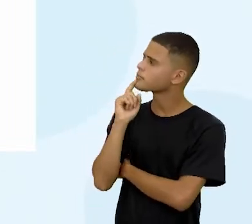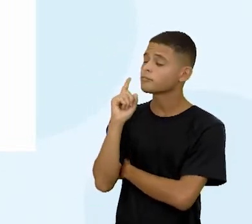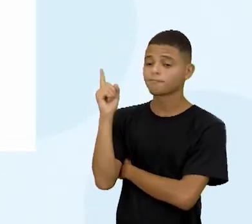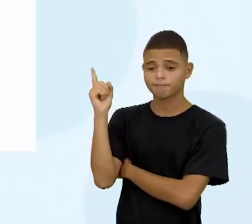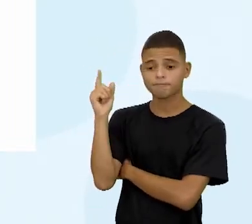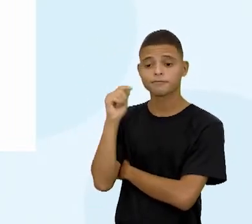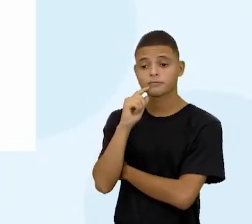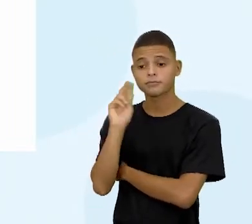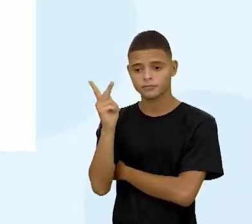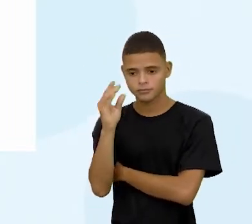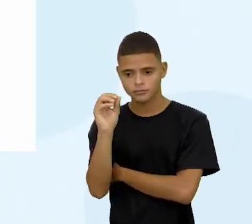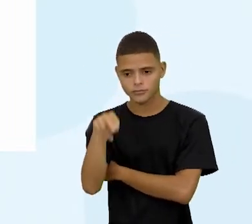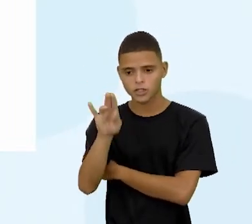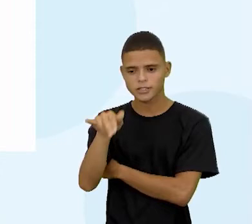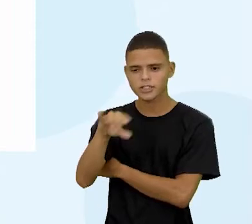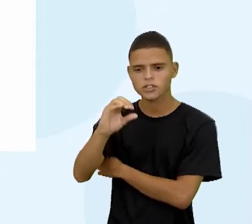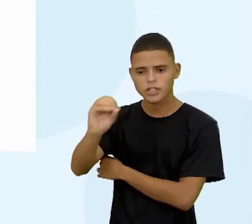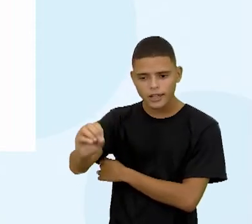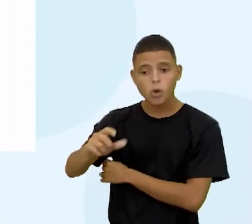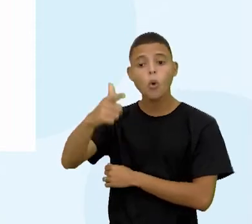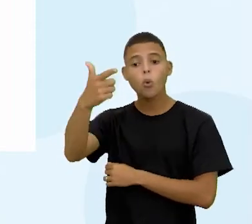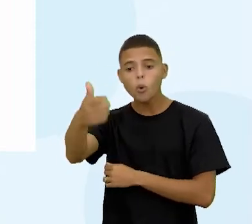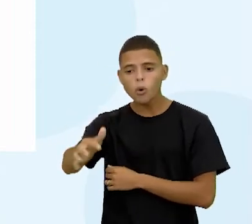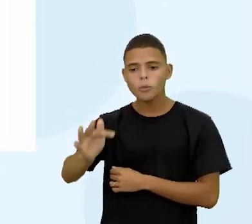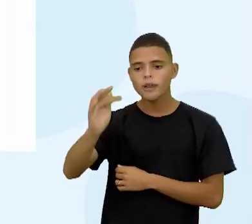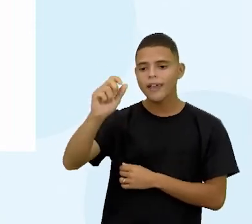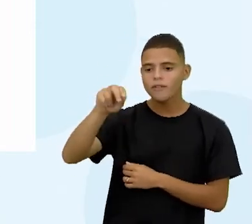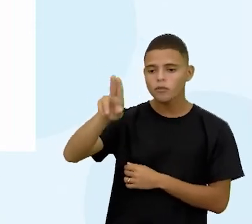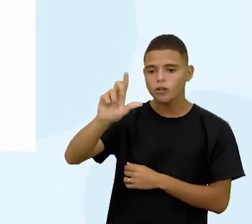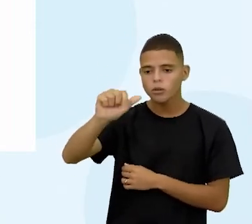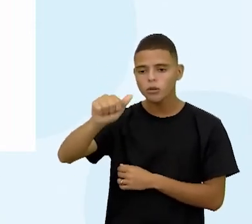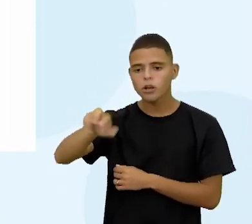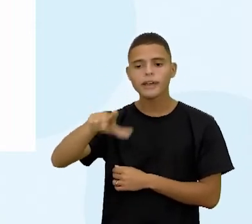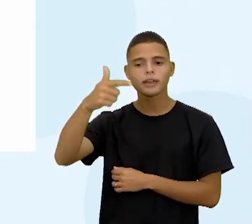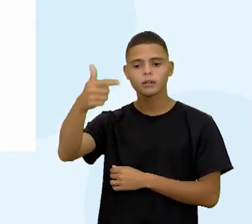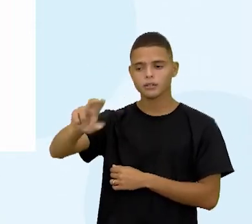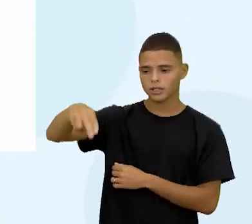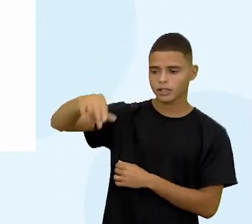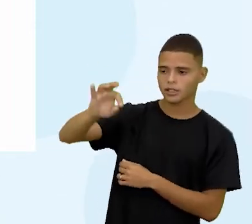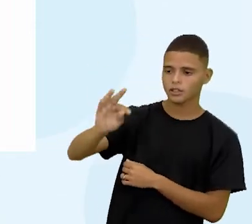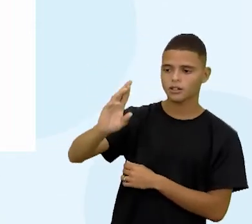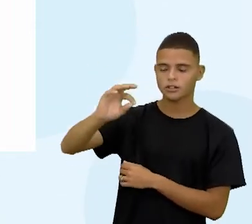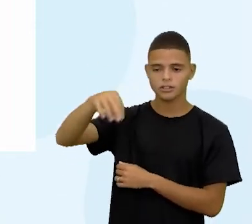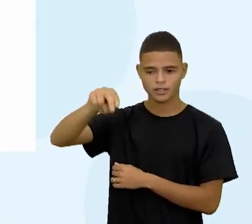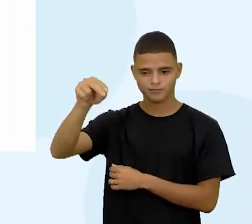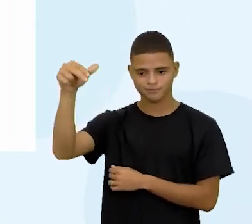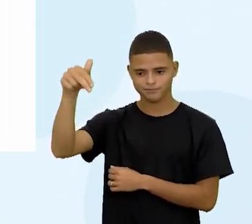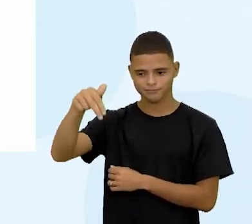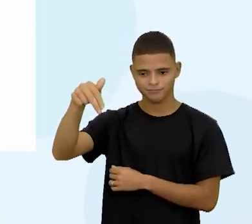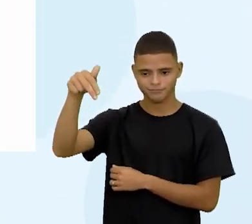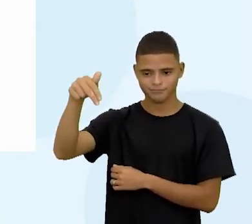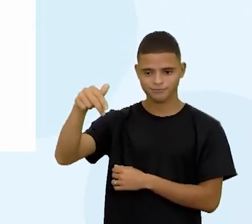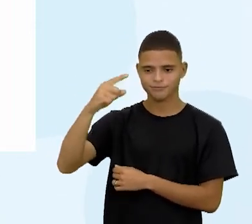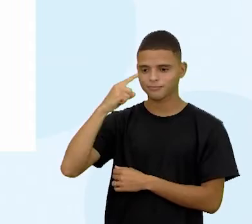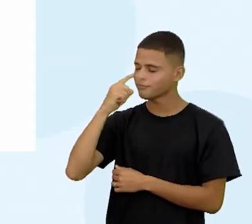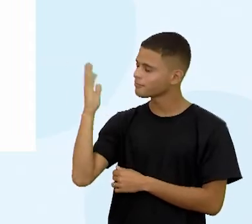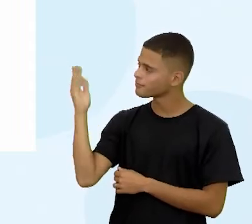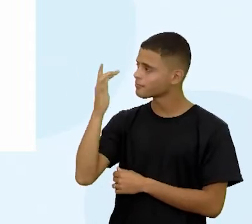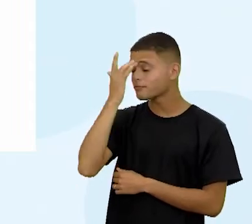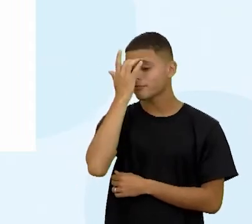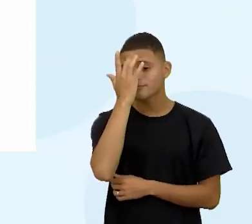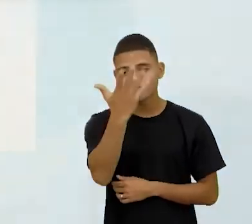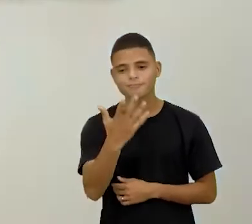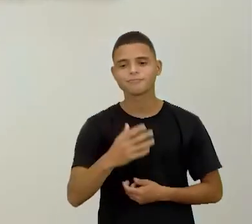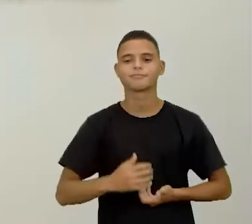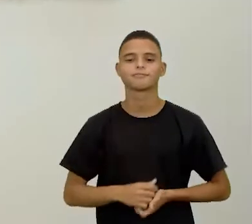é oxigênio, o outro é flúor e o outro é nitrogênio. Então, a ligação de hidrogênio aí acabou ficando mais fácil, que é sempre